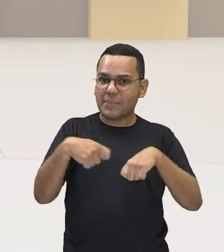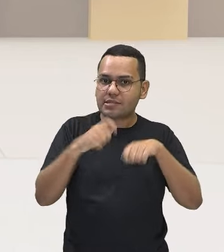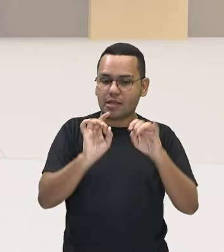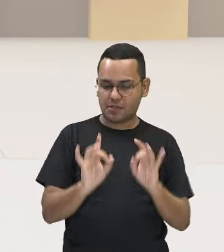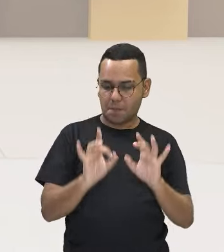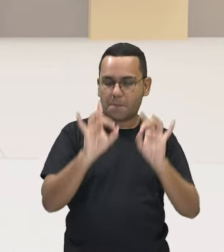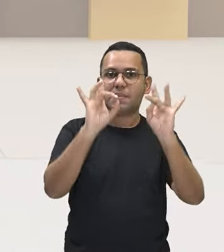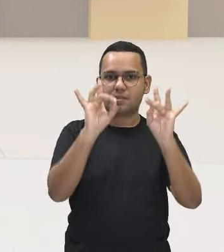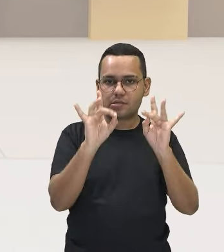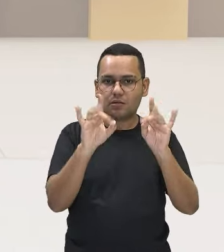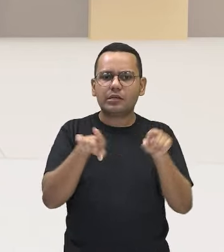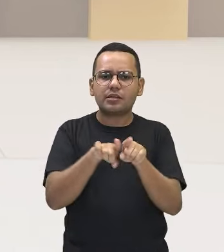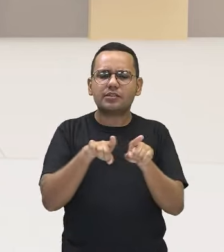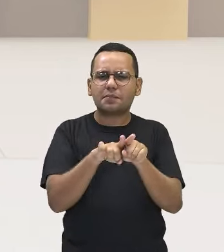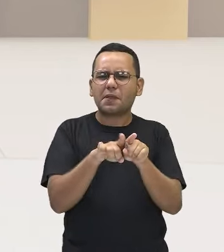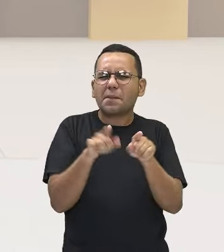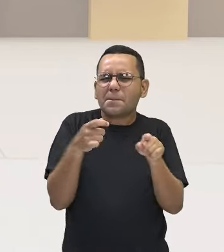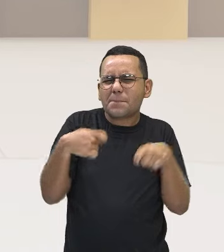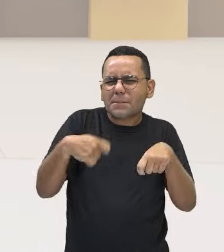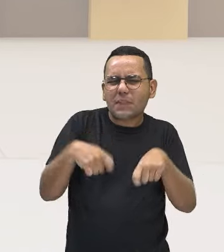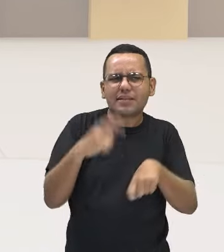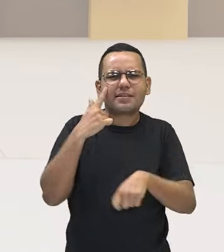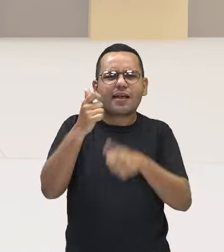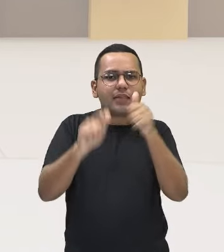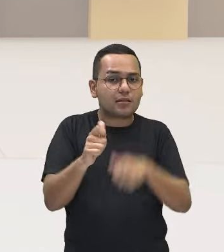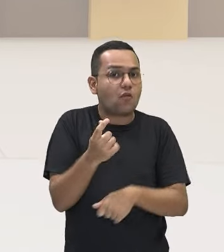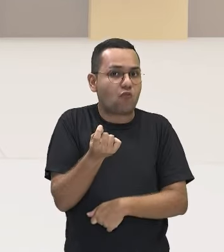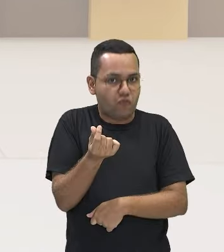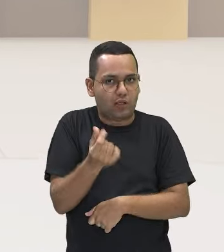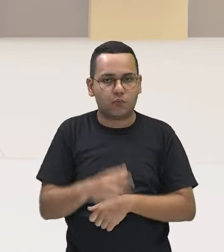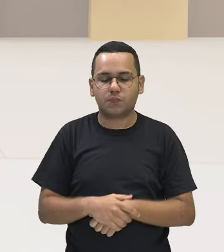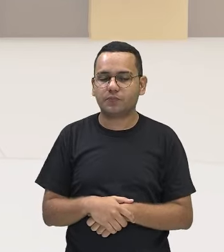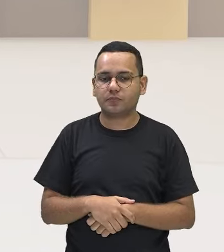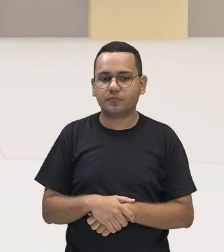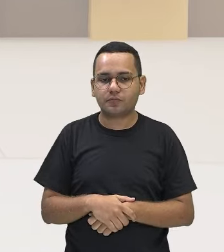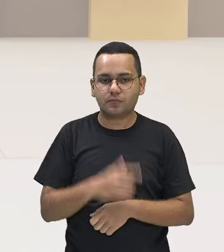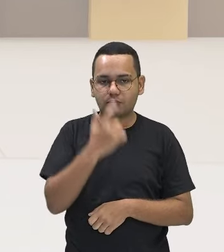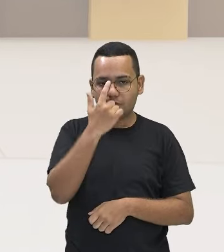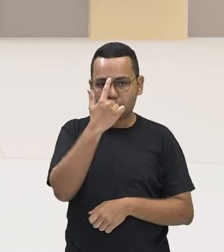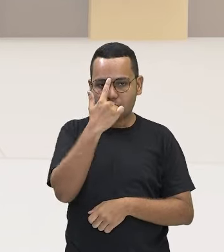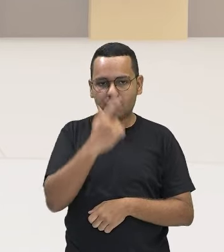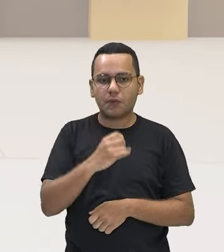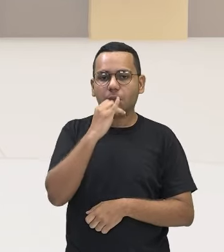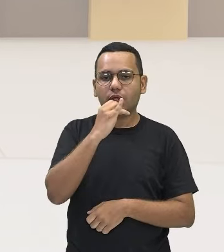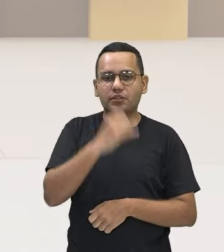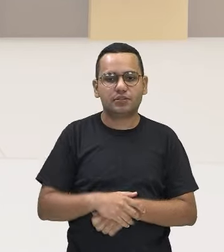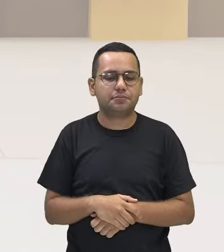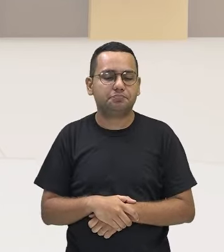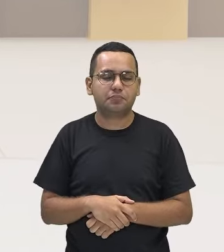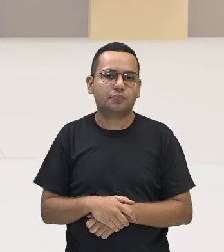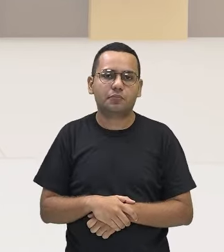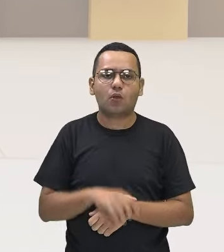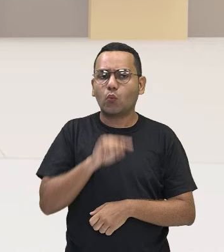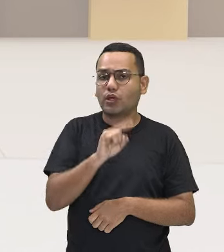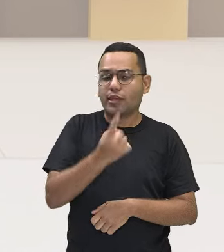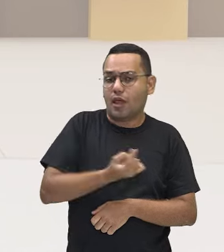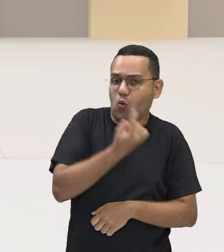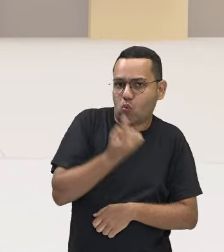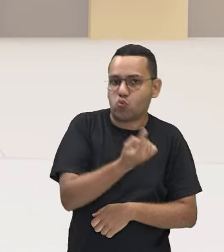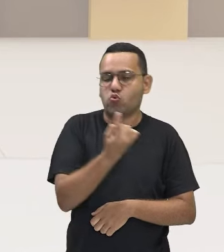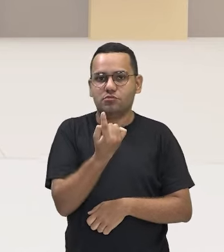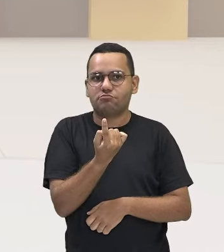valor. Só que para a gente definir um valor, a gente precisa entender e destacar o que é único, o que é original naquele meu projeto.